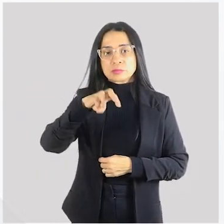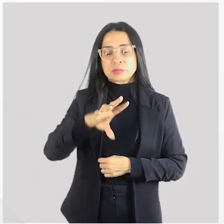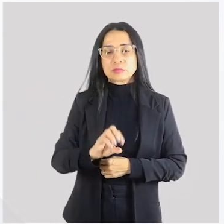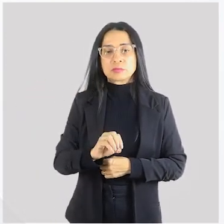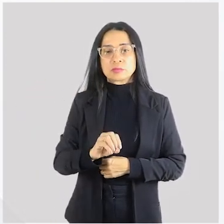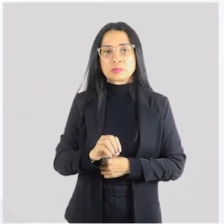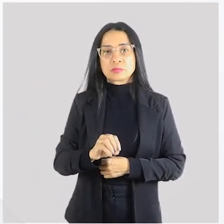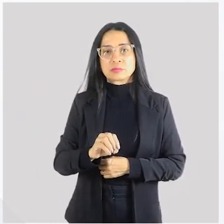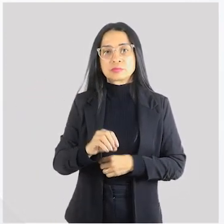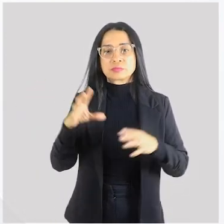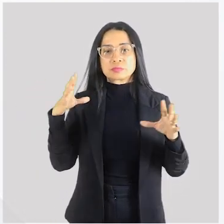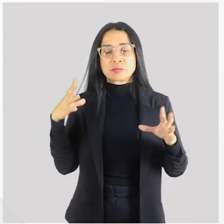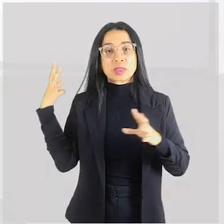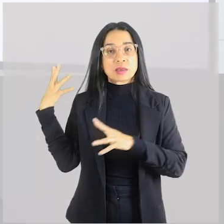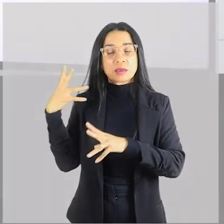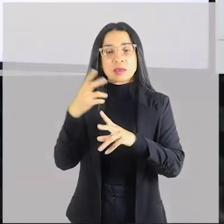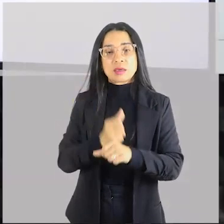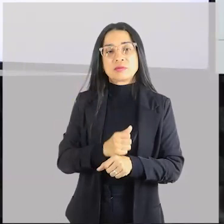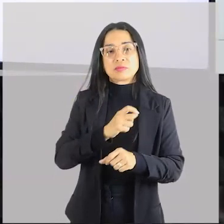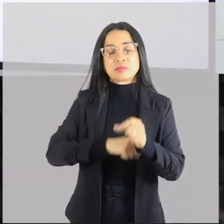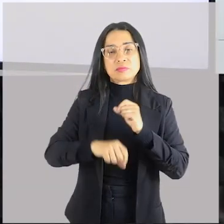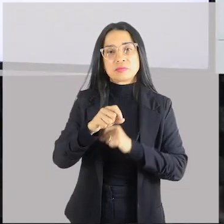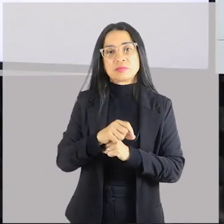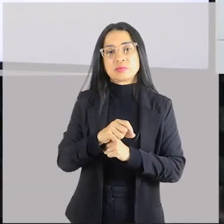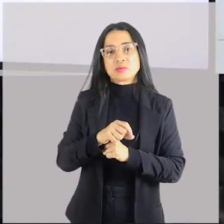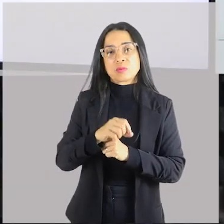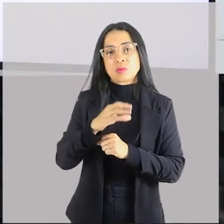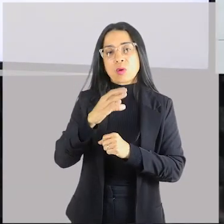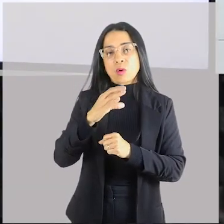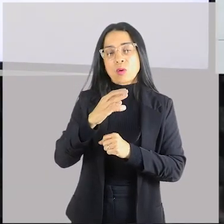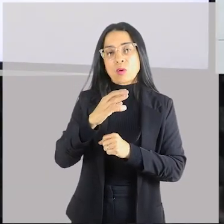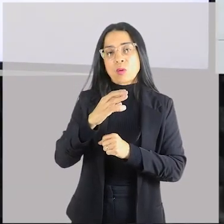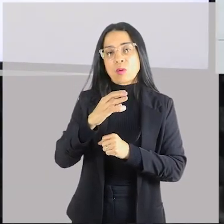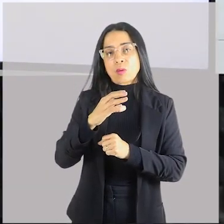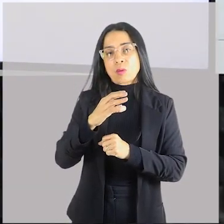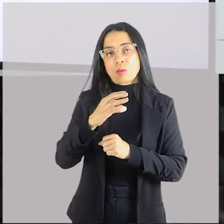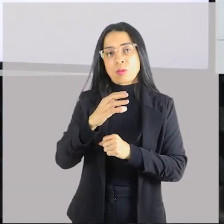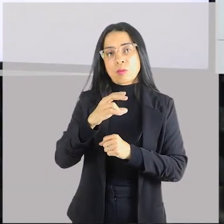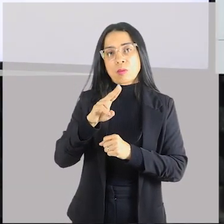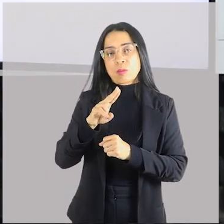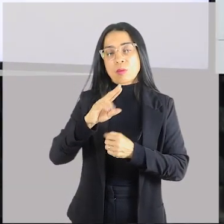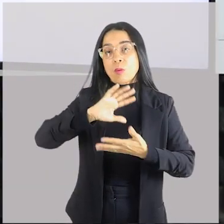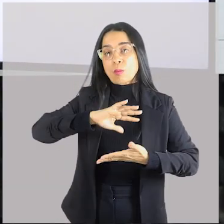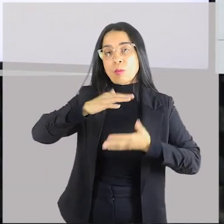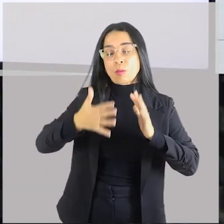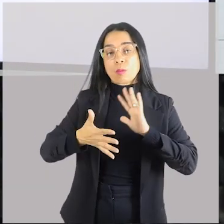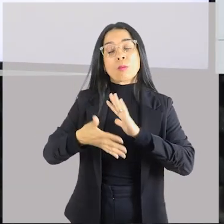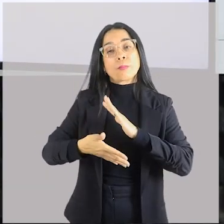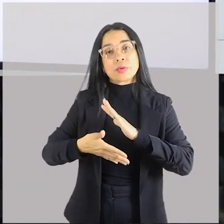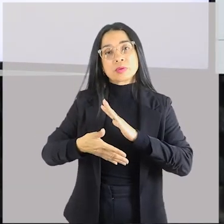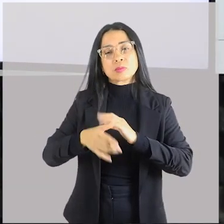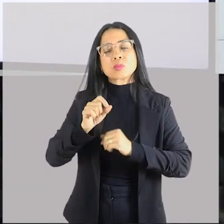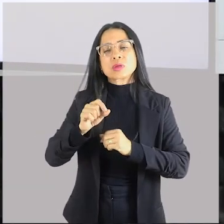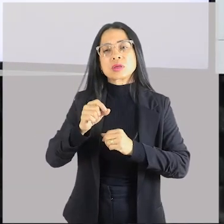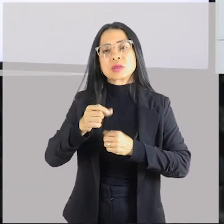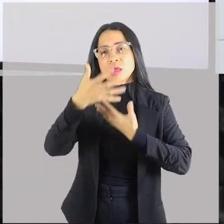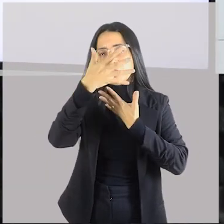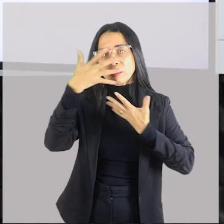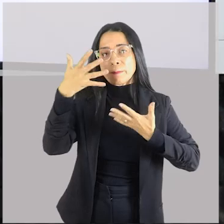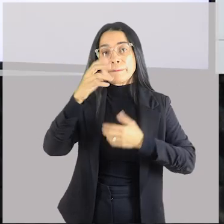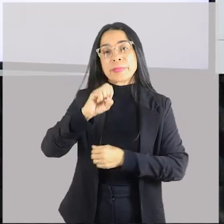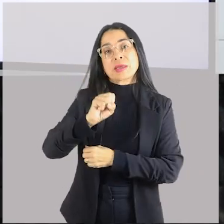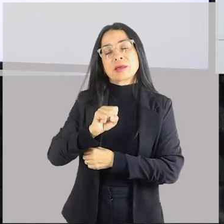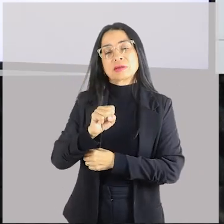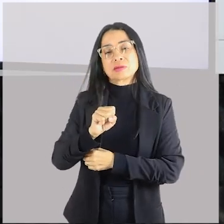formas geométricas pai do cubismo Pablo Picasso expressionismo angústia e deformação pai do expressionismo Edward